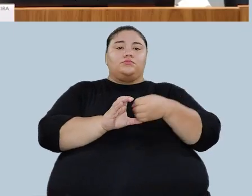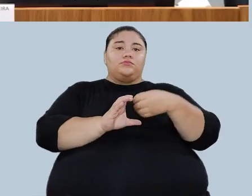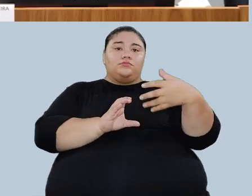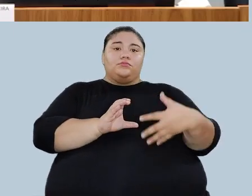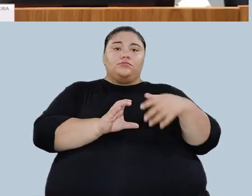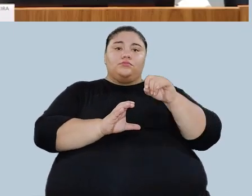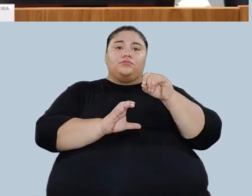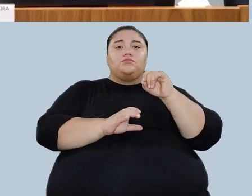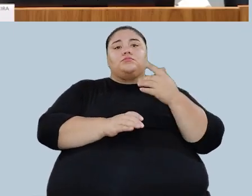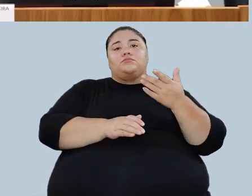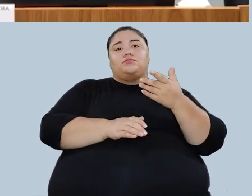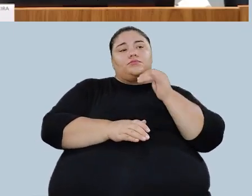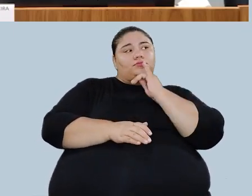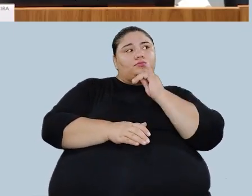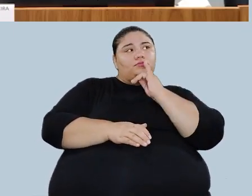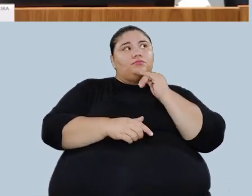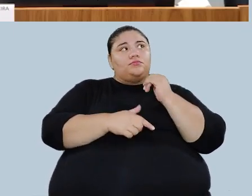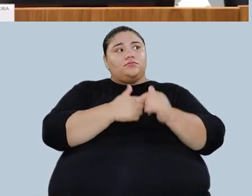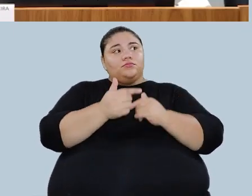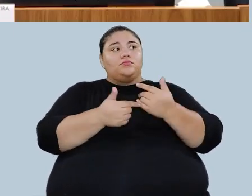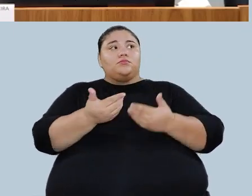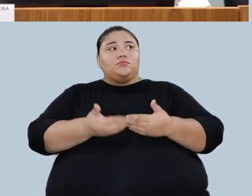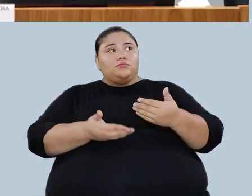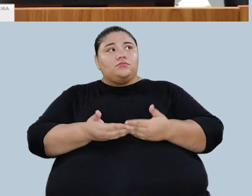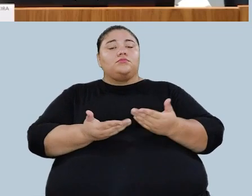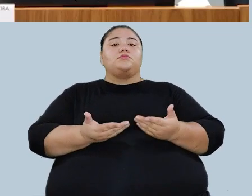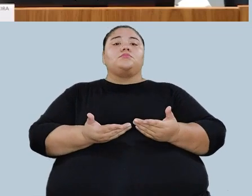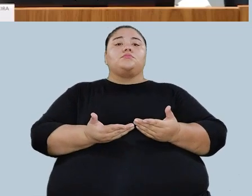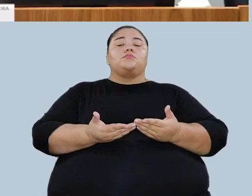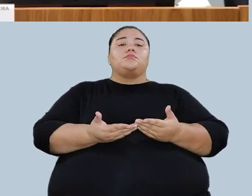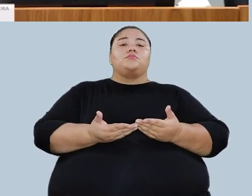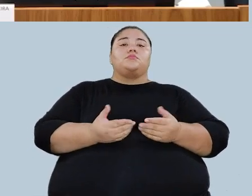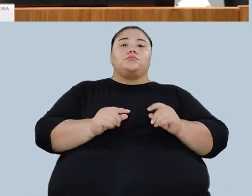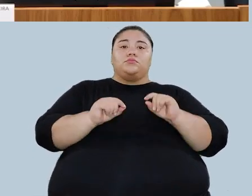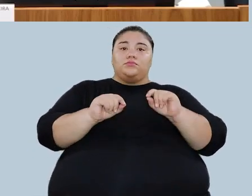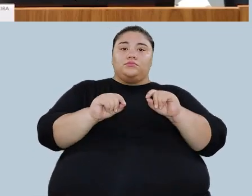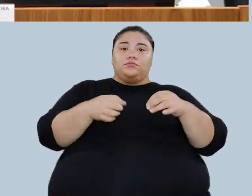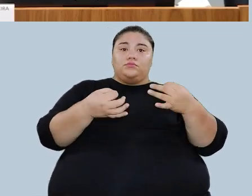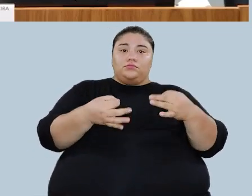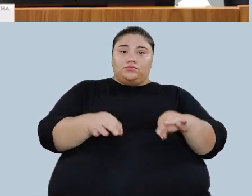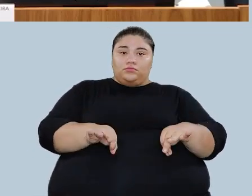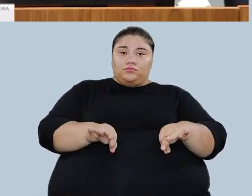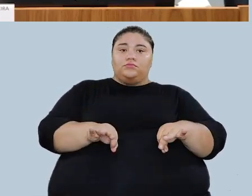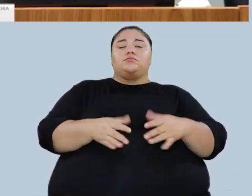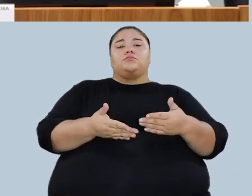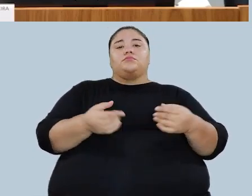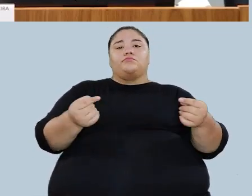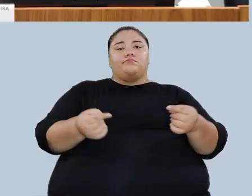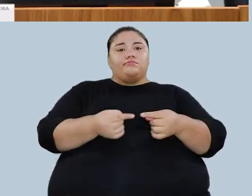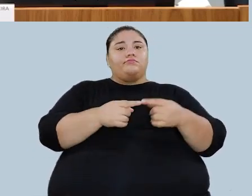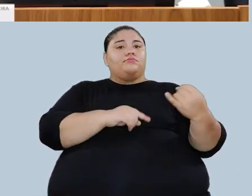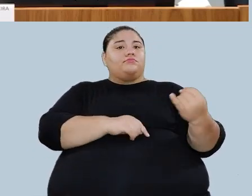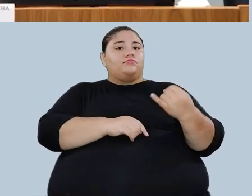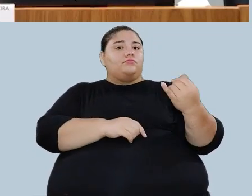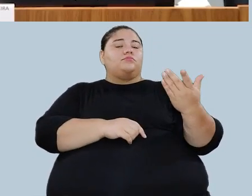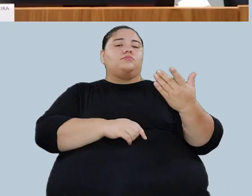caracterizações de que são operações onerosas com bens e serviços, que serão certamente instrumentos